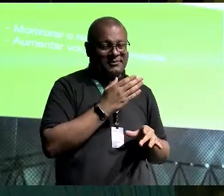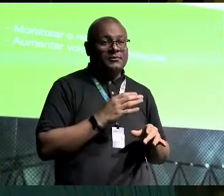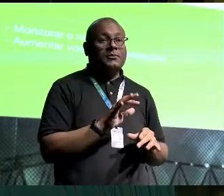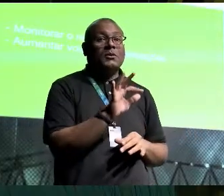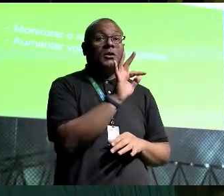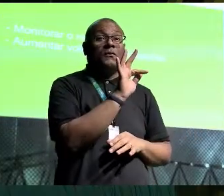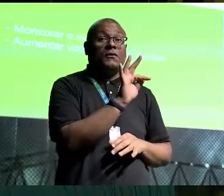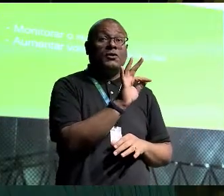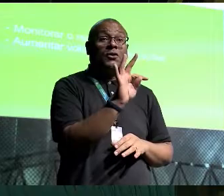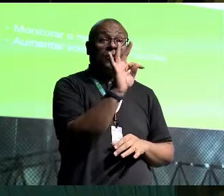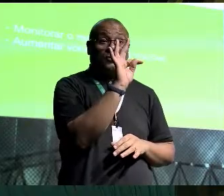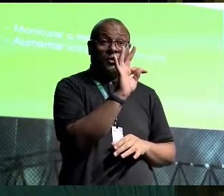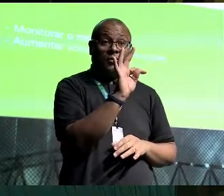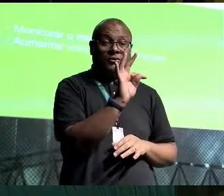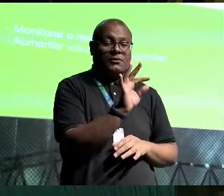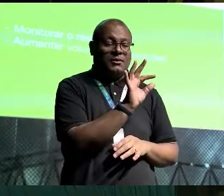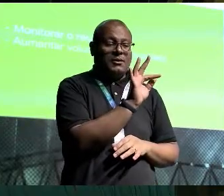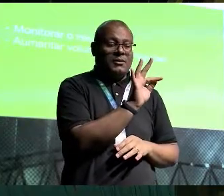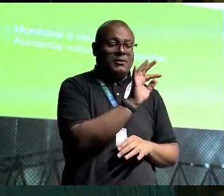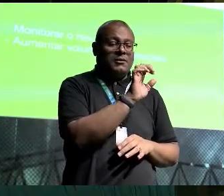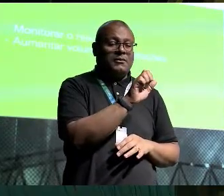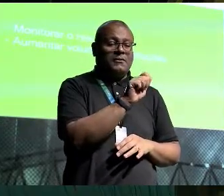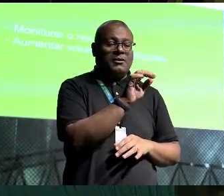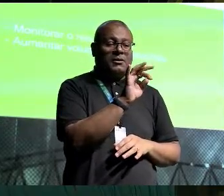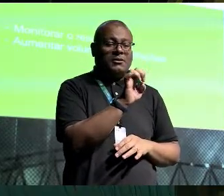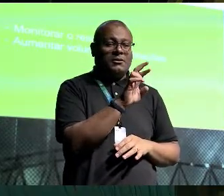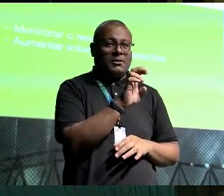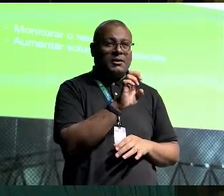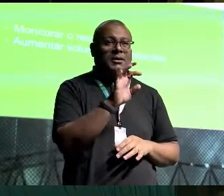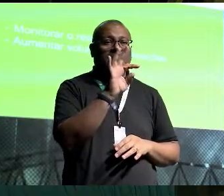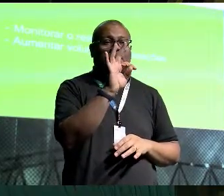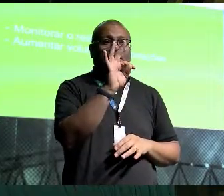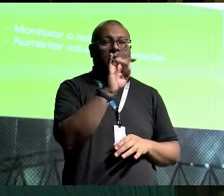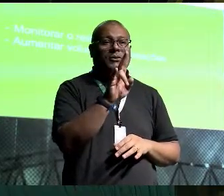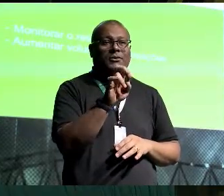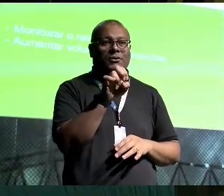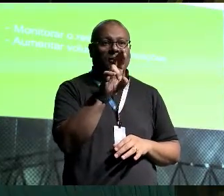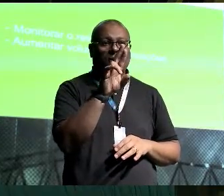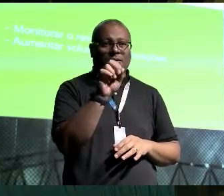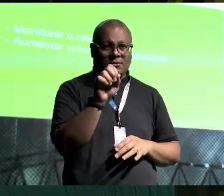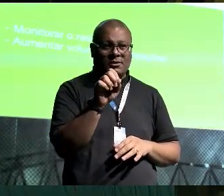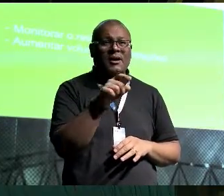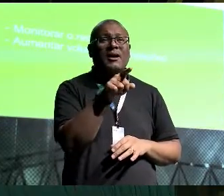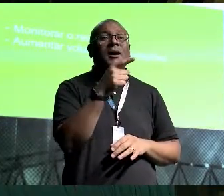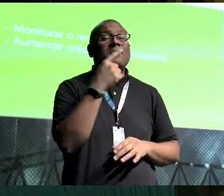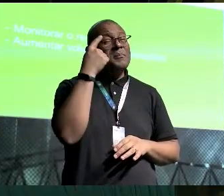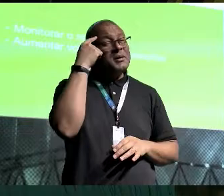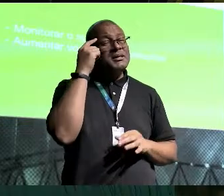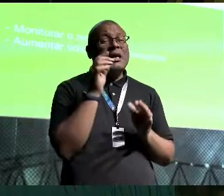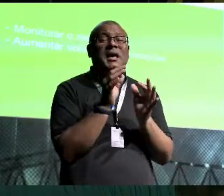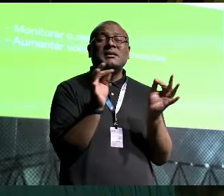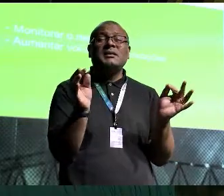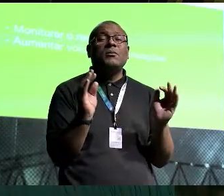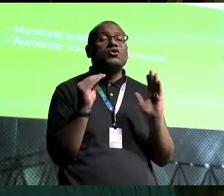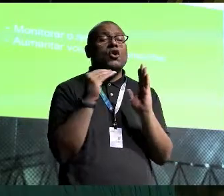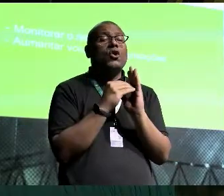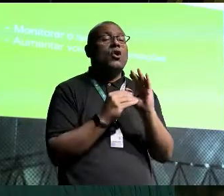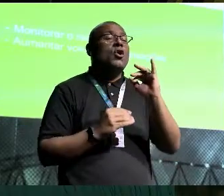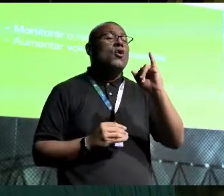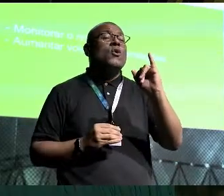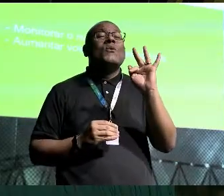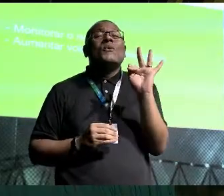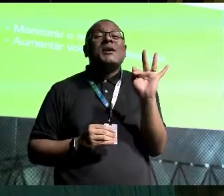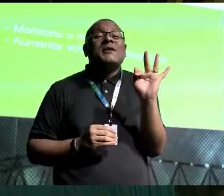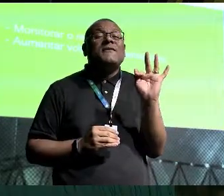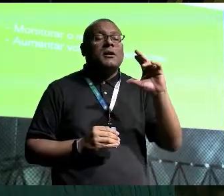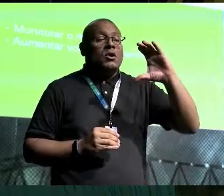pouquinho também do ciclo de vida dos feature toggles, como é que a gente utiliza, né? Porque, assim, pode parecer que é simples você simplesmente colocar um if no seu código e está resolvido, mas